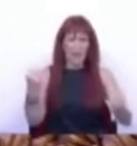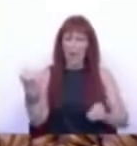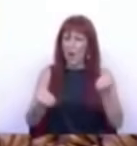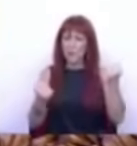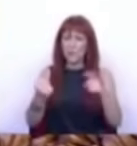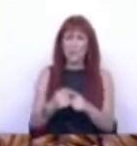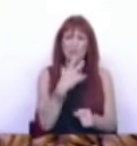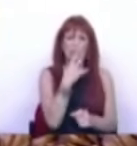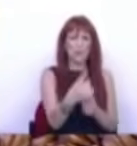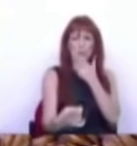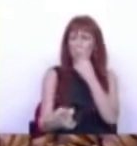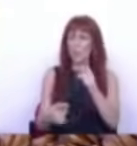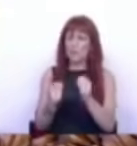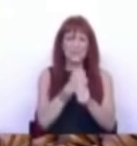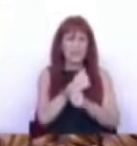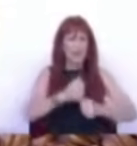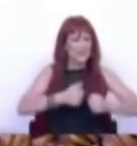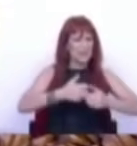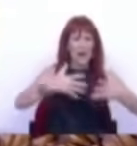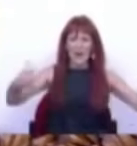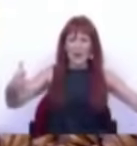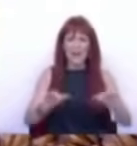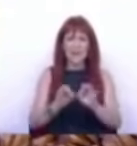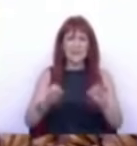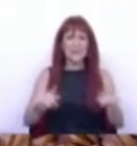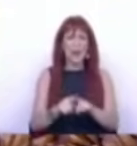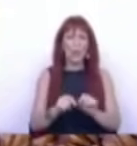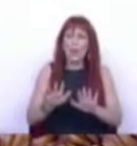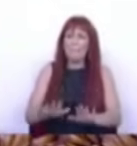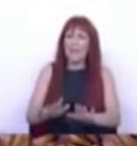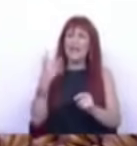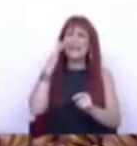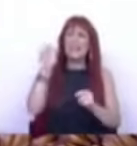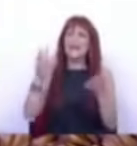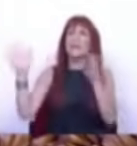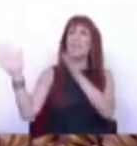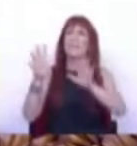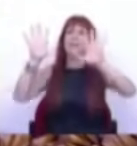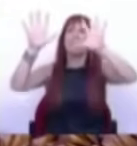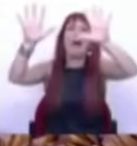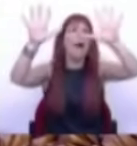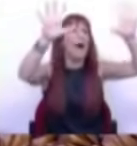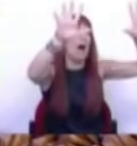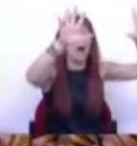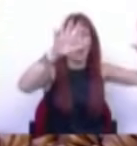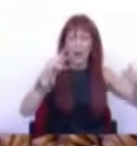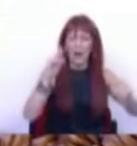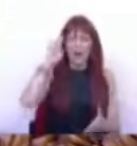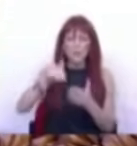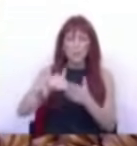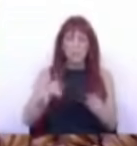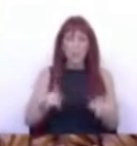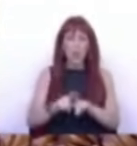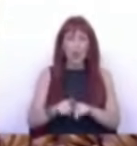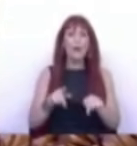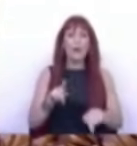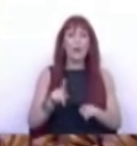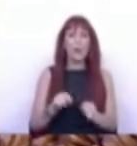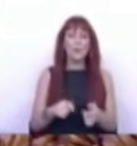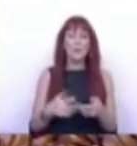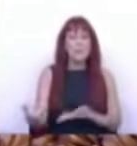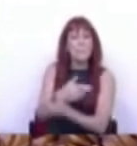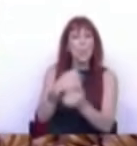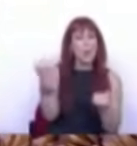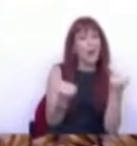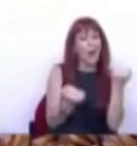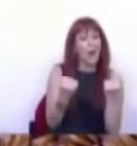automóveis individuais nas grandes cidades é como tentar parar o vento com as mãos. Não, então como é que a solução tem de passar, isso sim, por partilha de